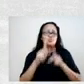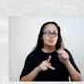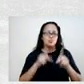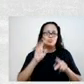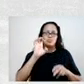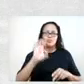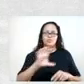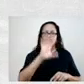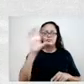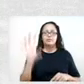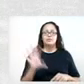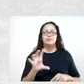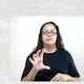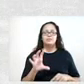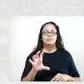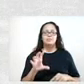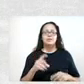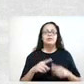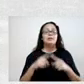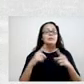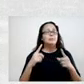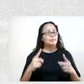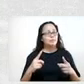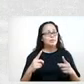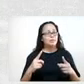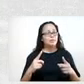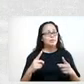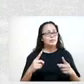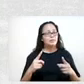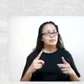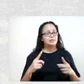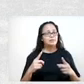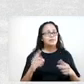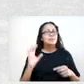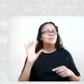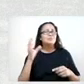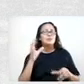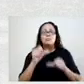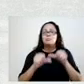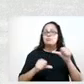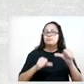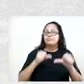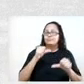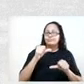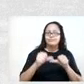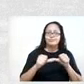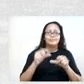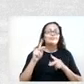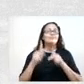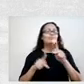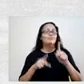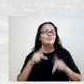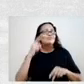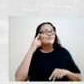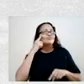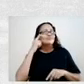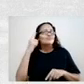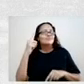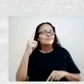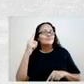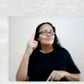Né? Mas isso serviu para mudar um pouco a visão da população a respeito desse tipo